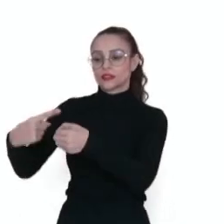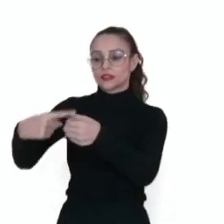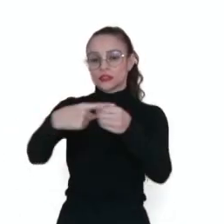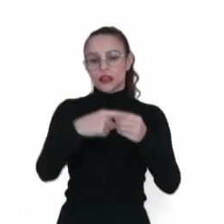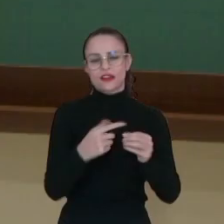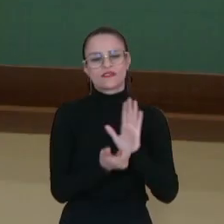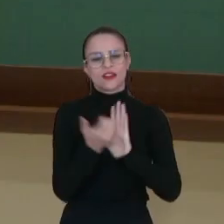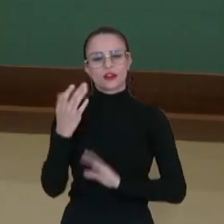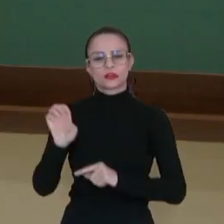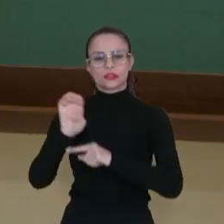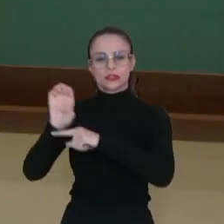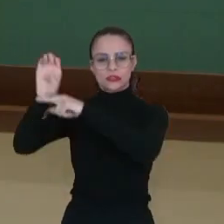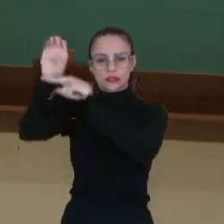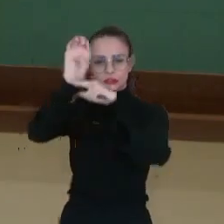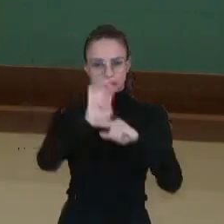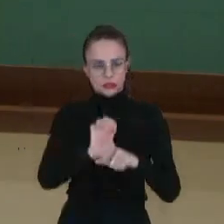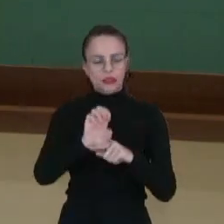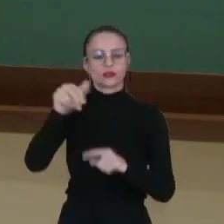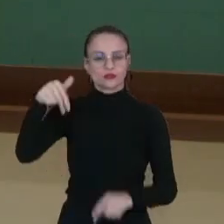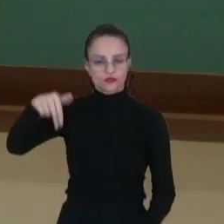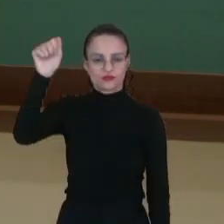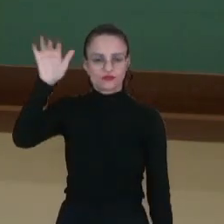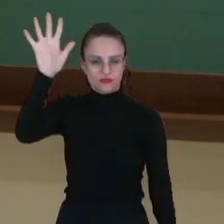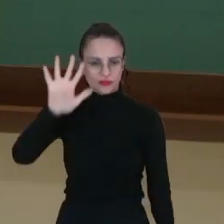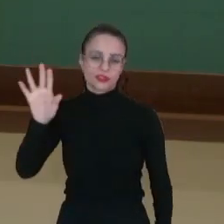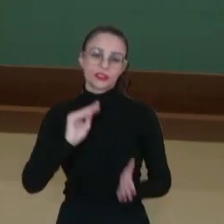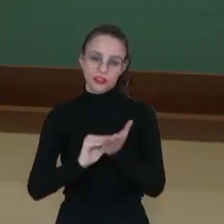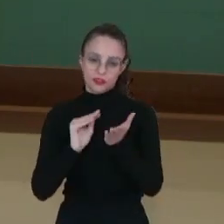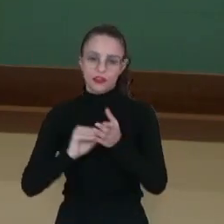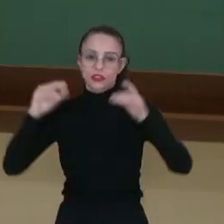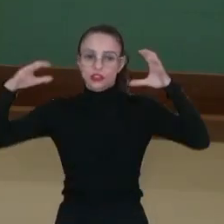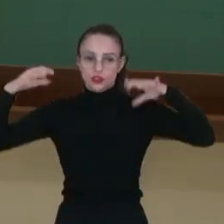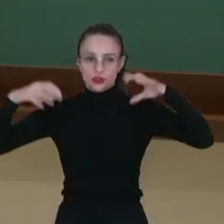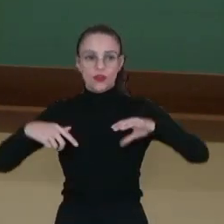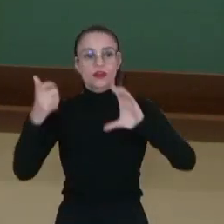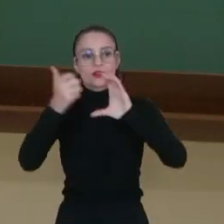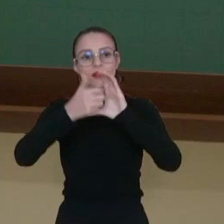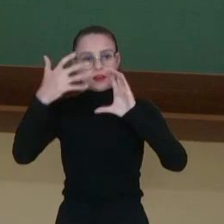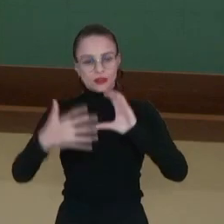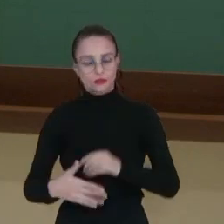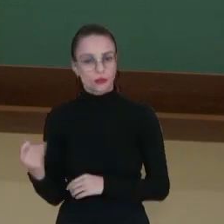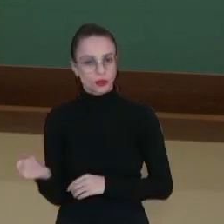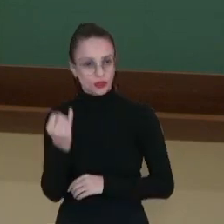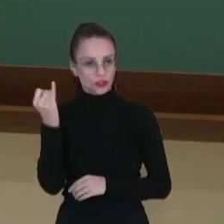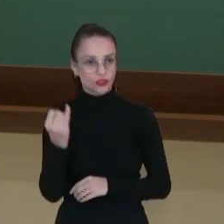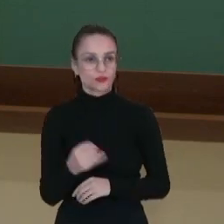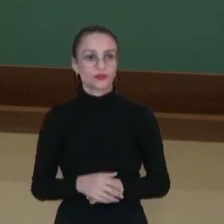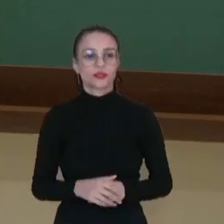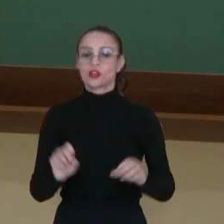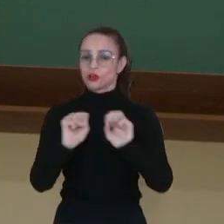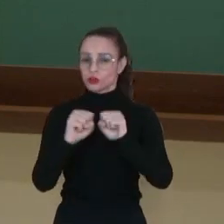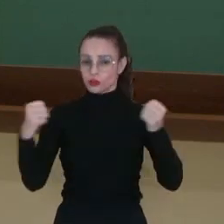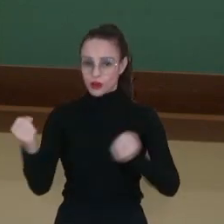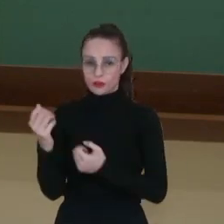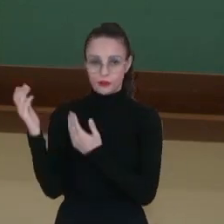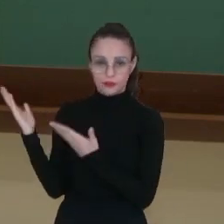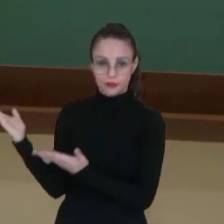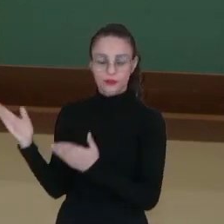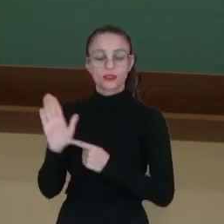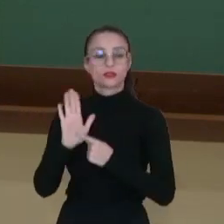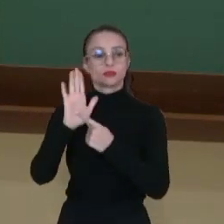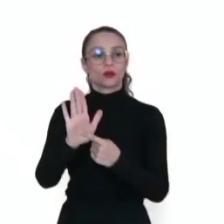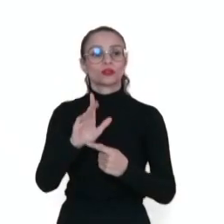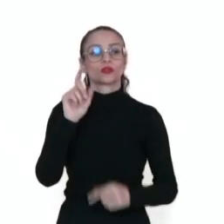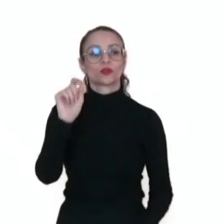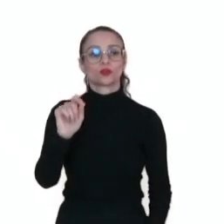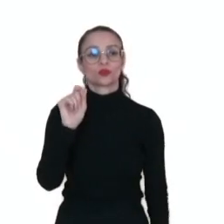ali da região onde a estiagem é frequente. Então são características bem importantes. E daí no mapa que a gente tem aqui, mostra para